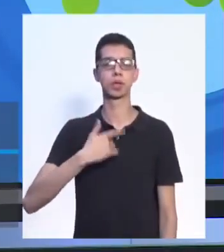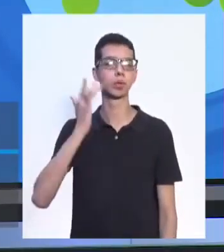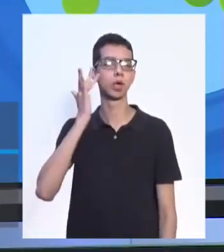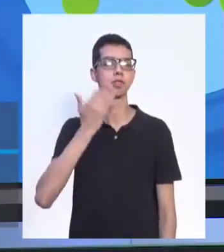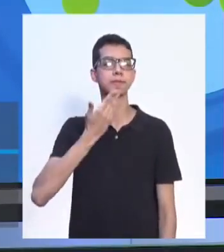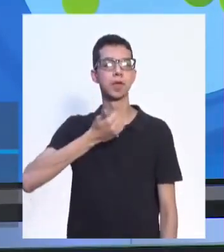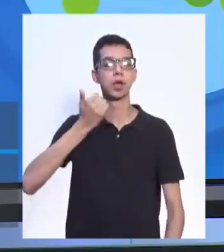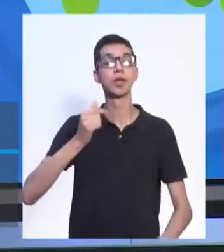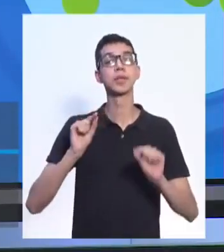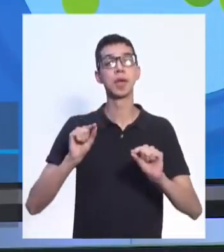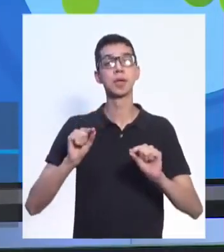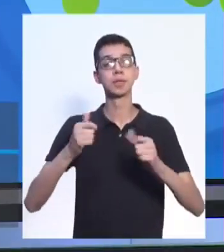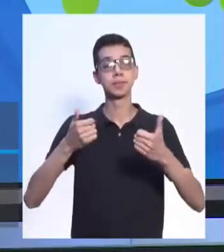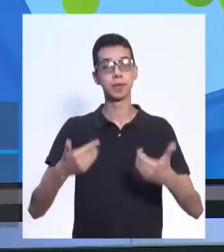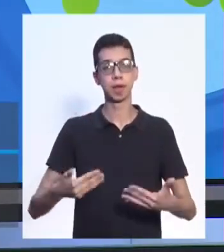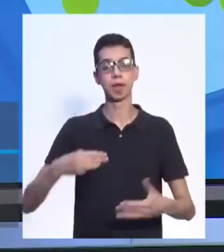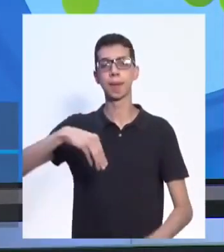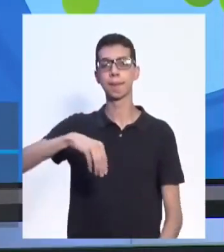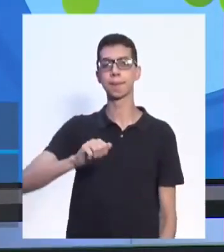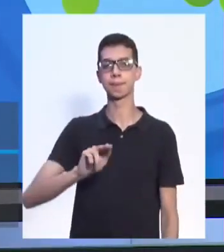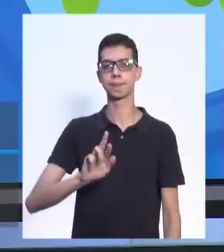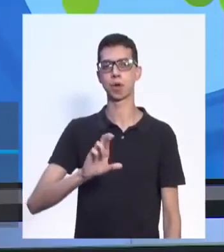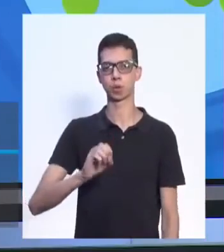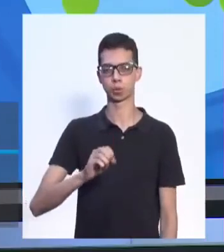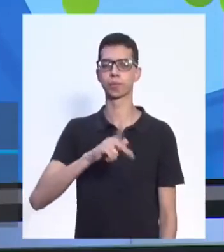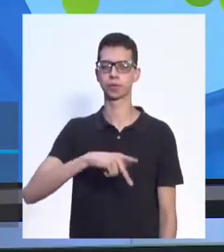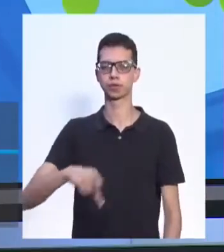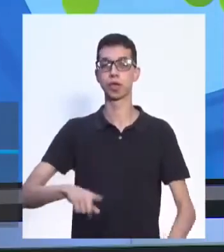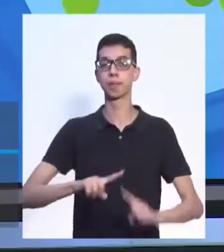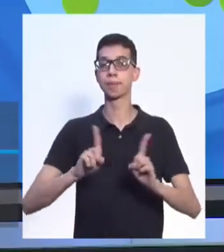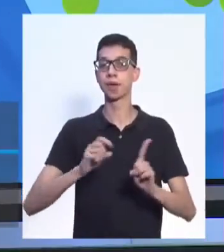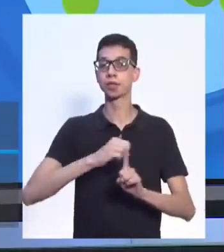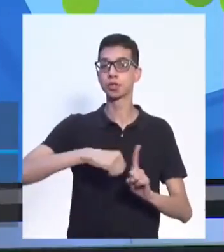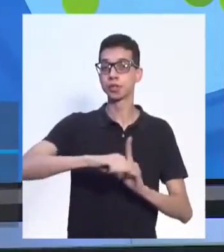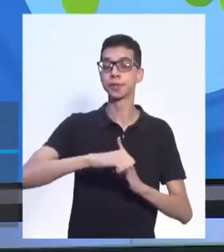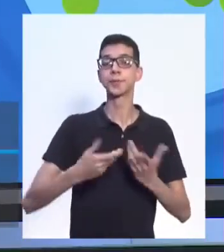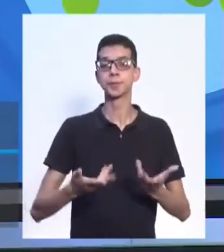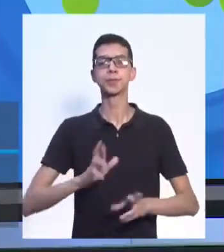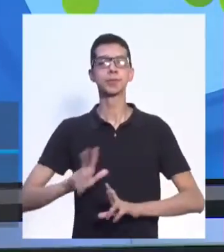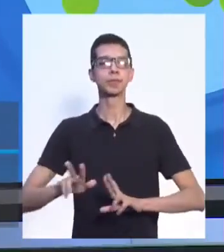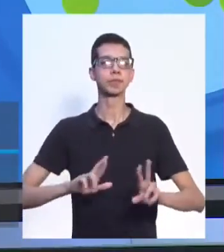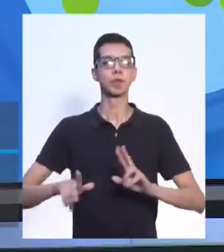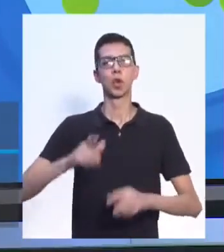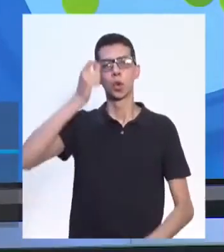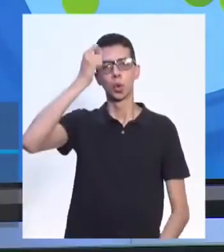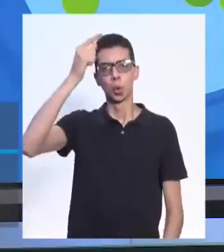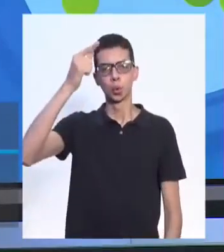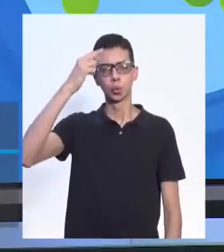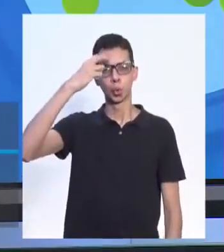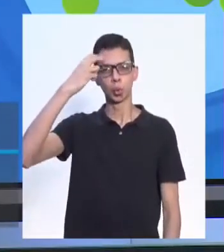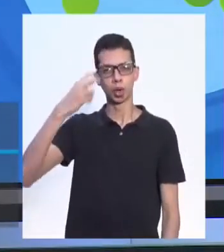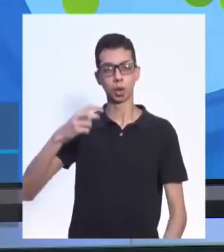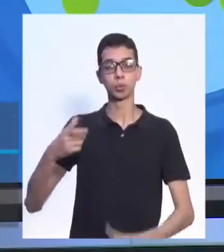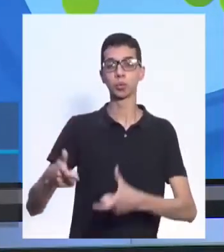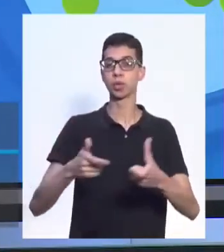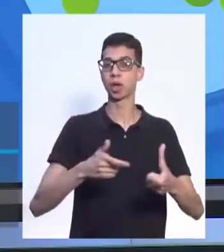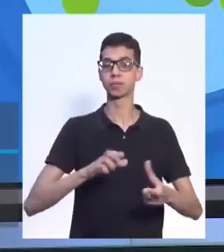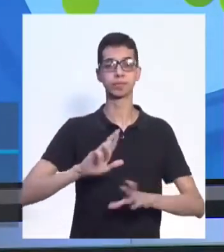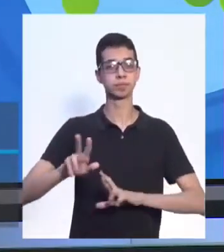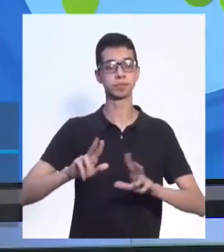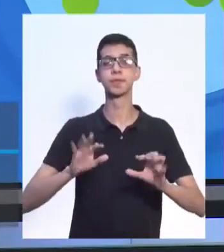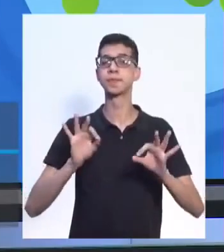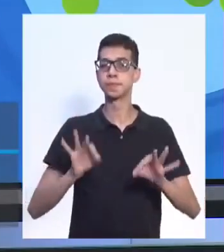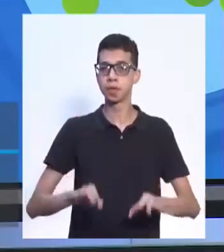para explicar para vocês é o Mauro, tá? Mas dentro da sociologia é justamente essas diferenças culturais, o fato de que, mesmo a gente tendo a mesma